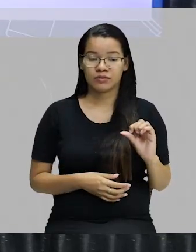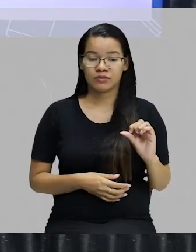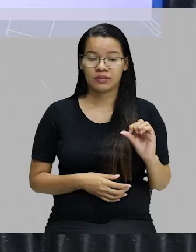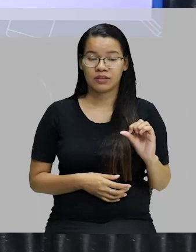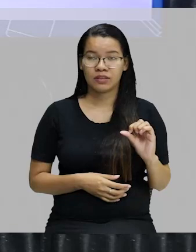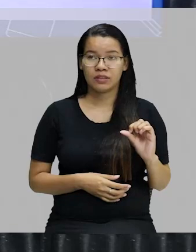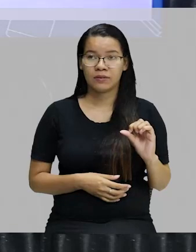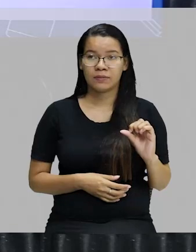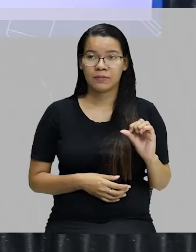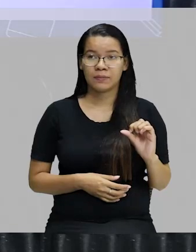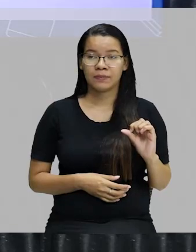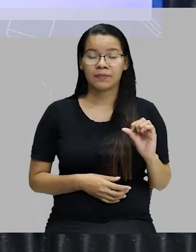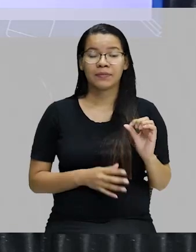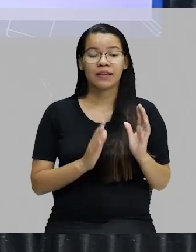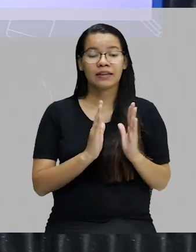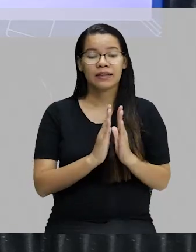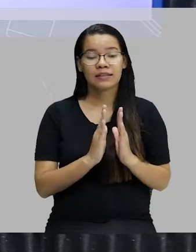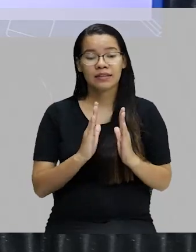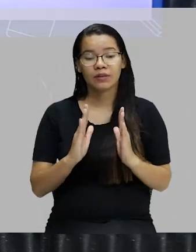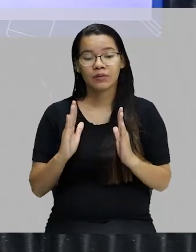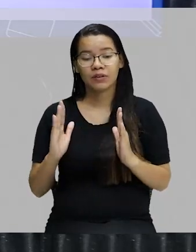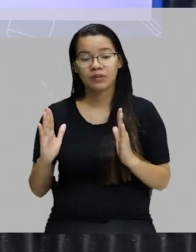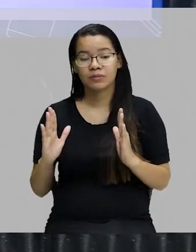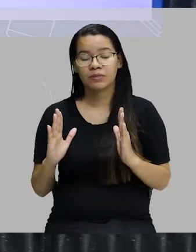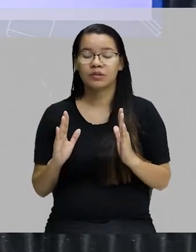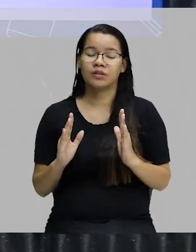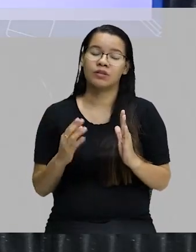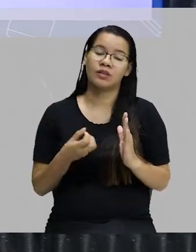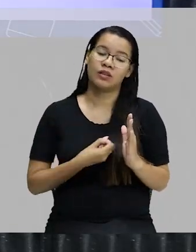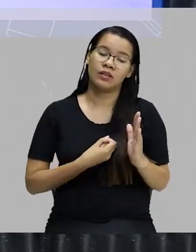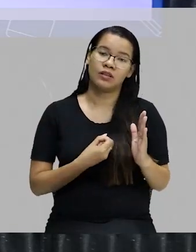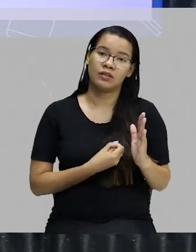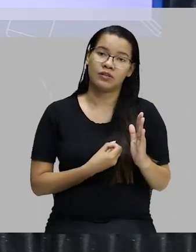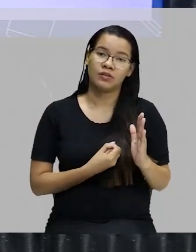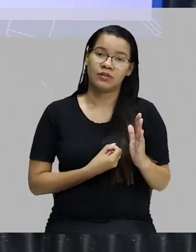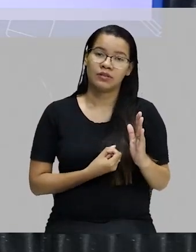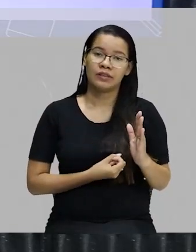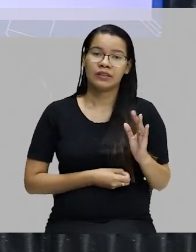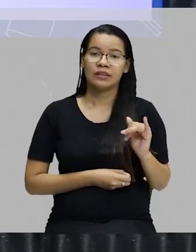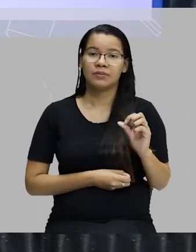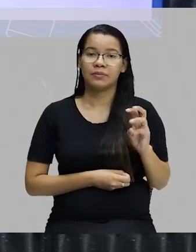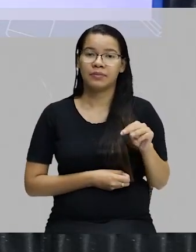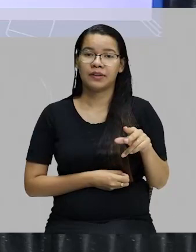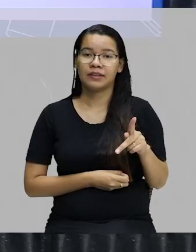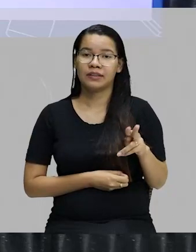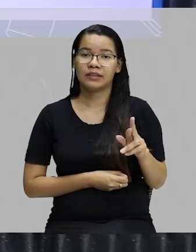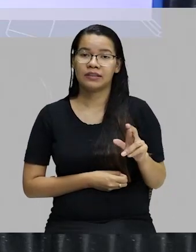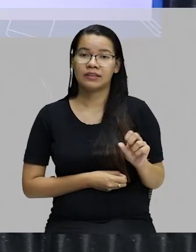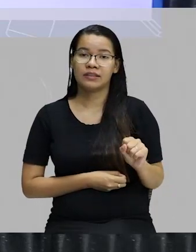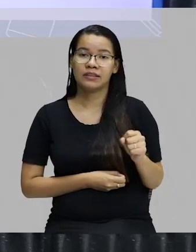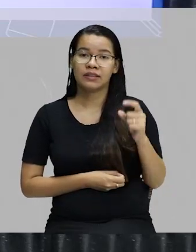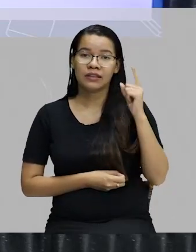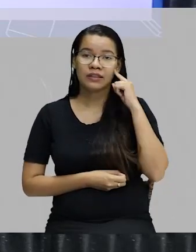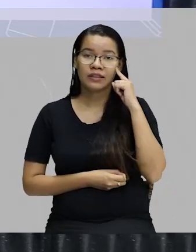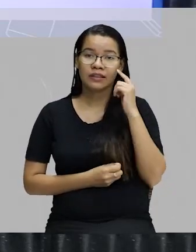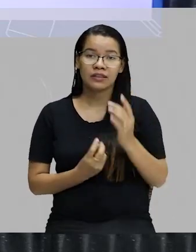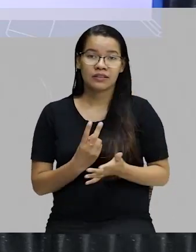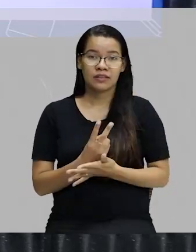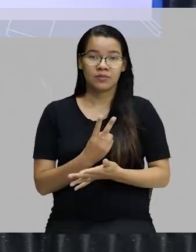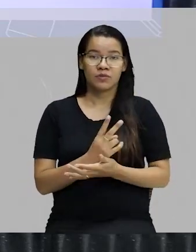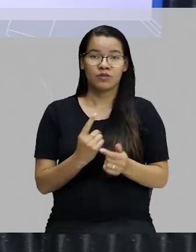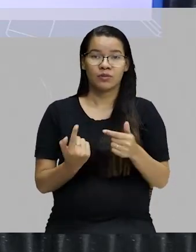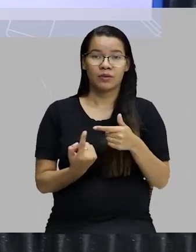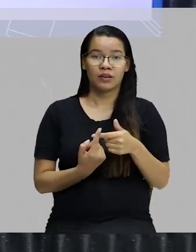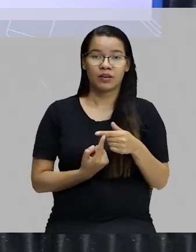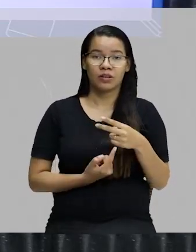aqui, como eu disse para você, é a sequência de números ímpares e a ideia é sempre somar 2 ao número que foi dado. Como